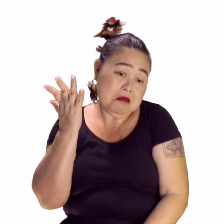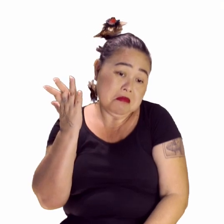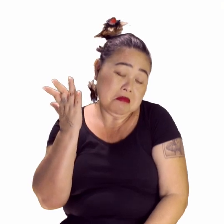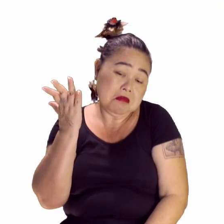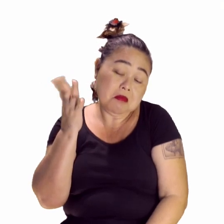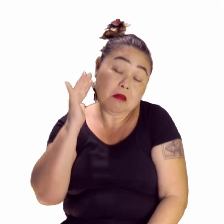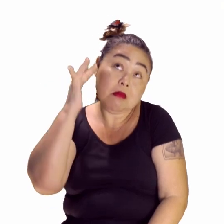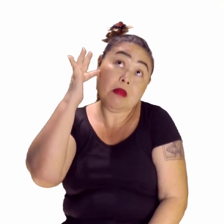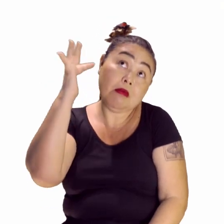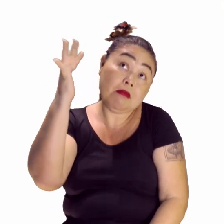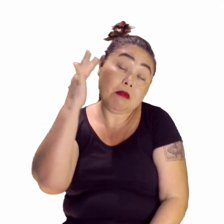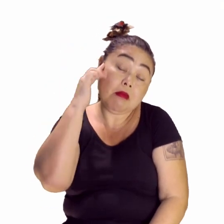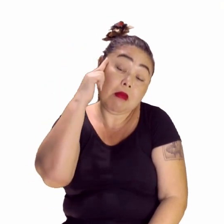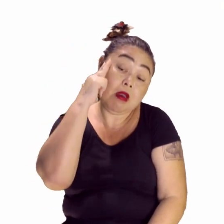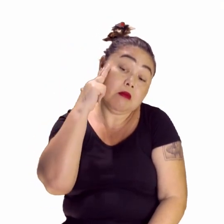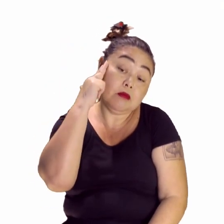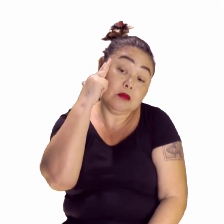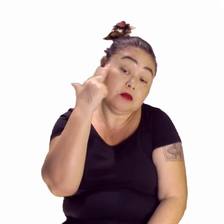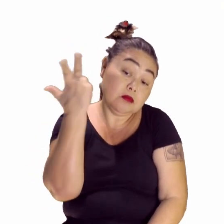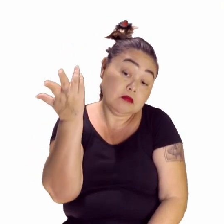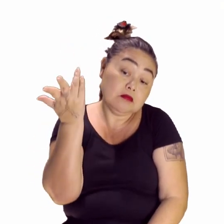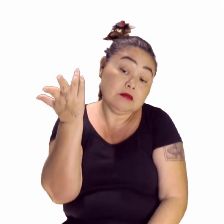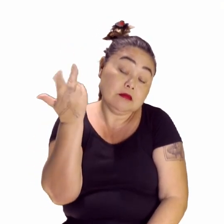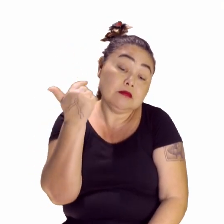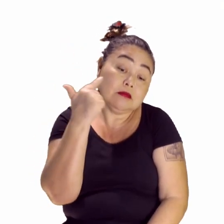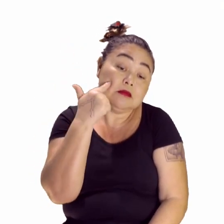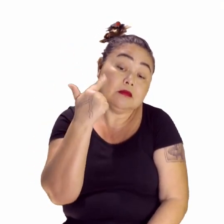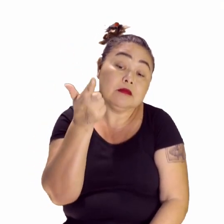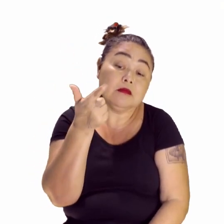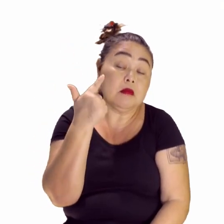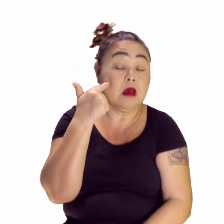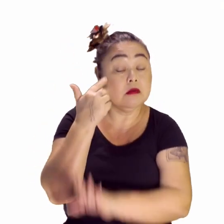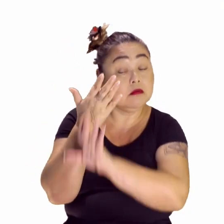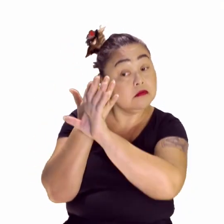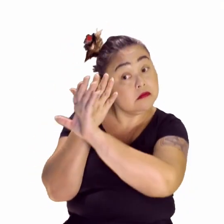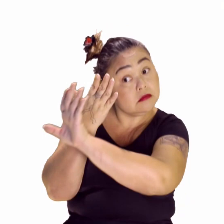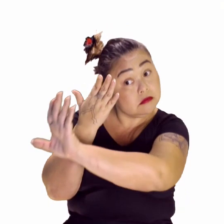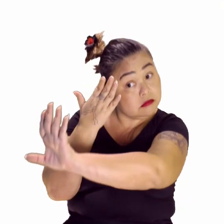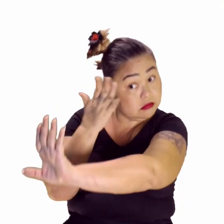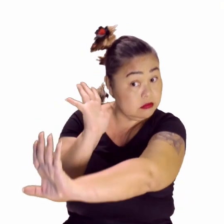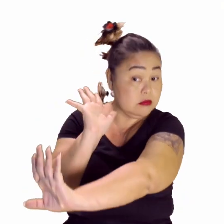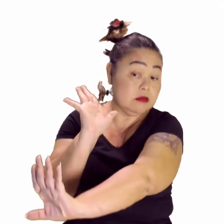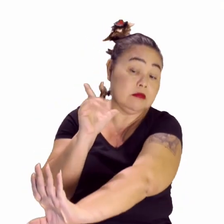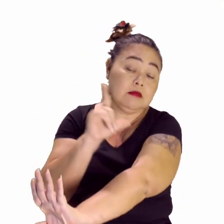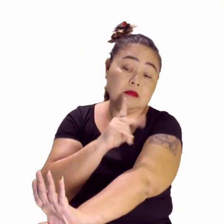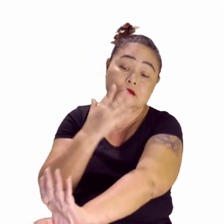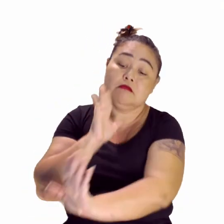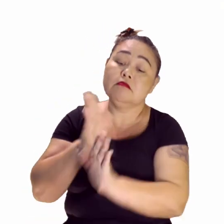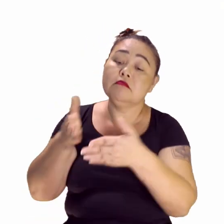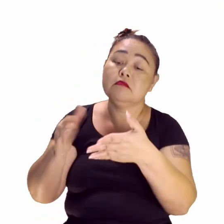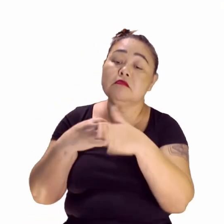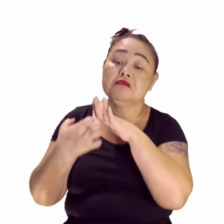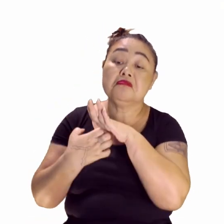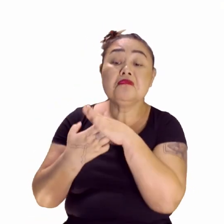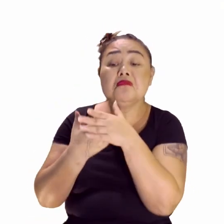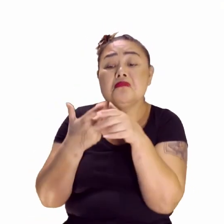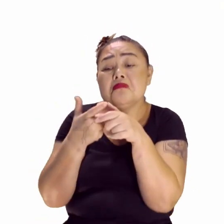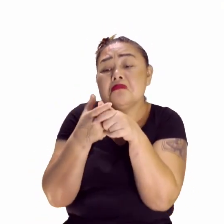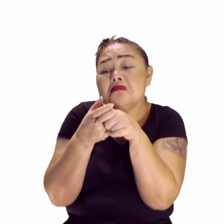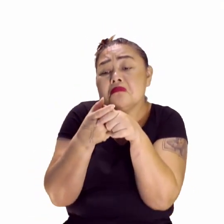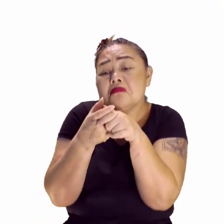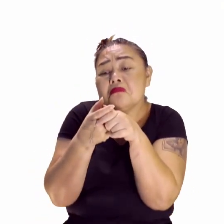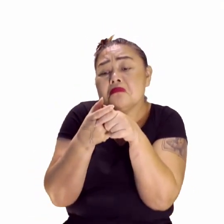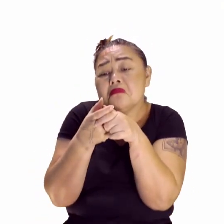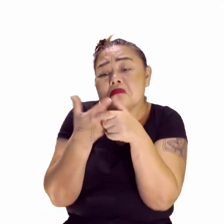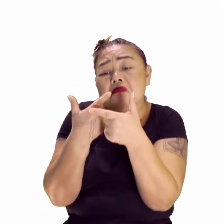É um sonho, né? A gente vai chegar lá, professor Jorge. Vai. Mas a gente está distante ainda quando a gente fala da questão industrial, né? Uhum. Desse setor aí da indústria. Nós estamos